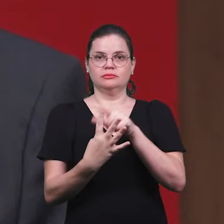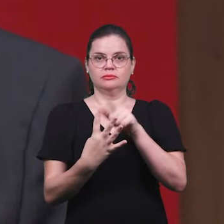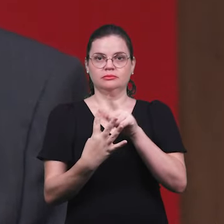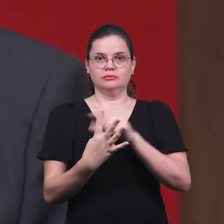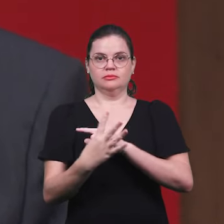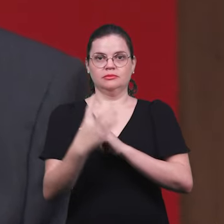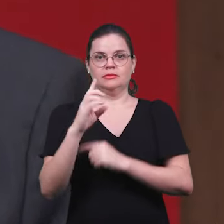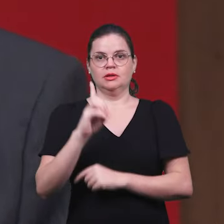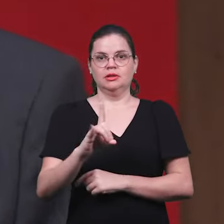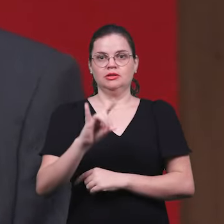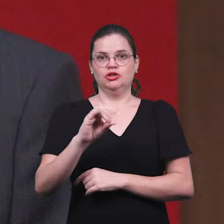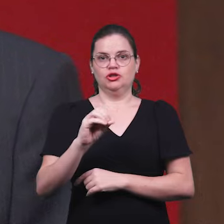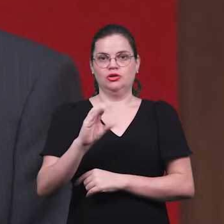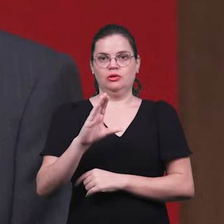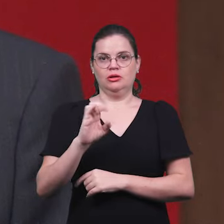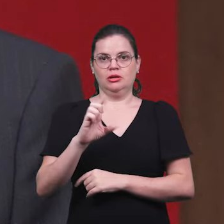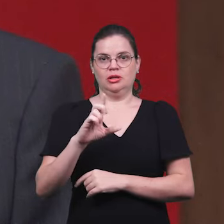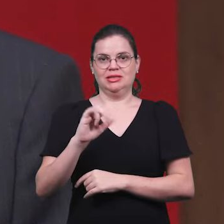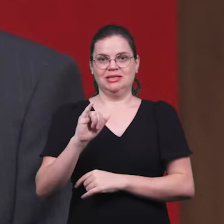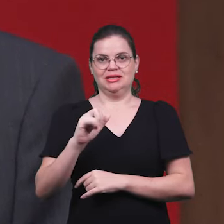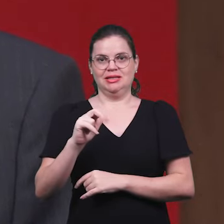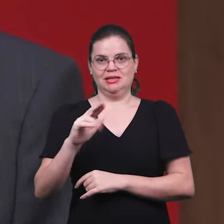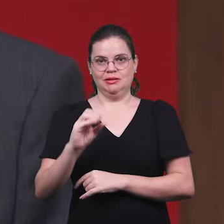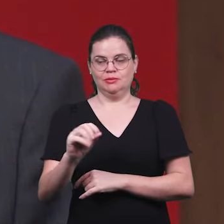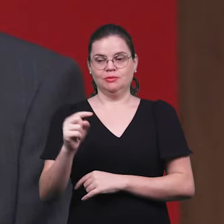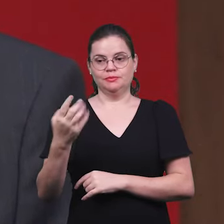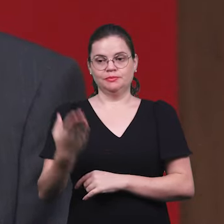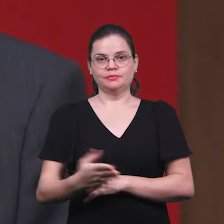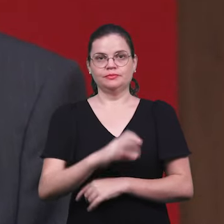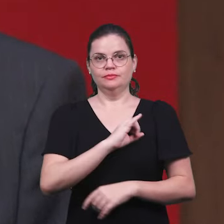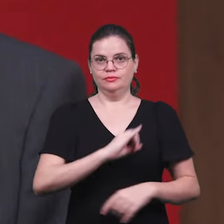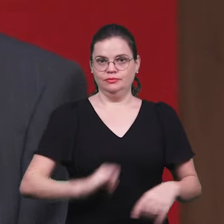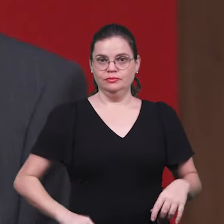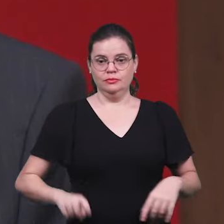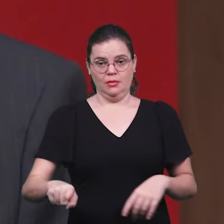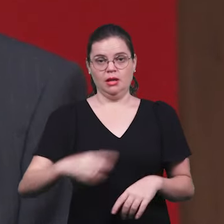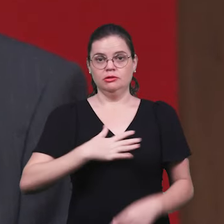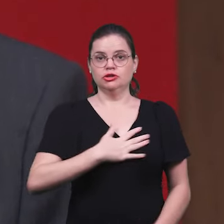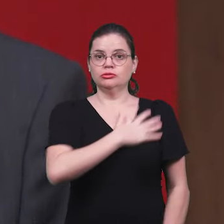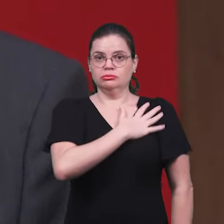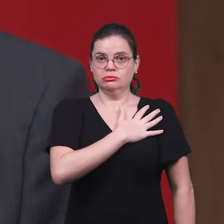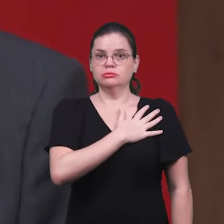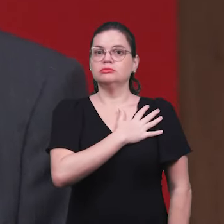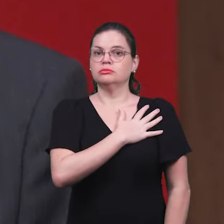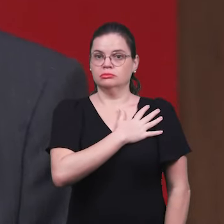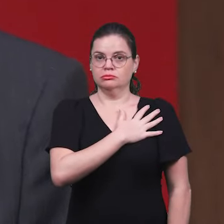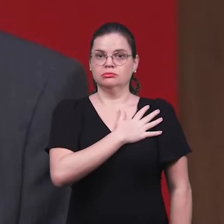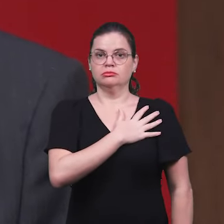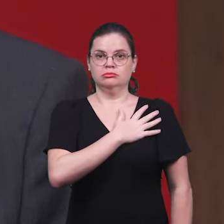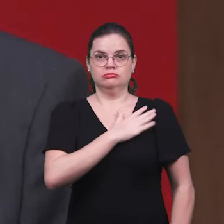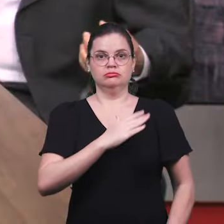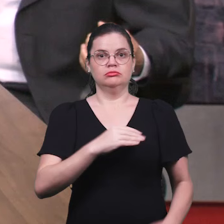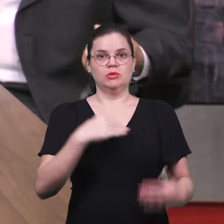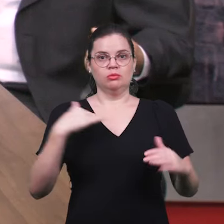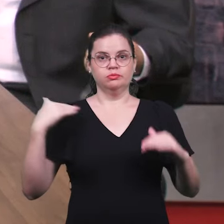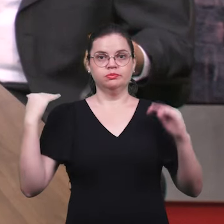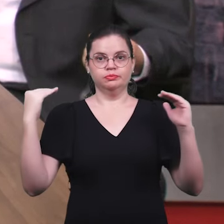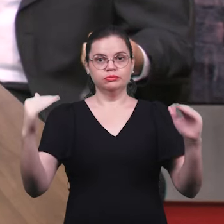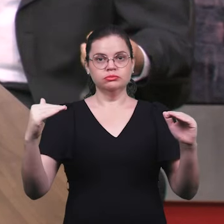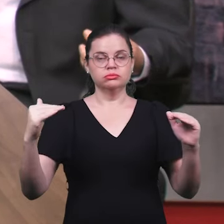comentado imperador, que foi um grande general e